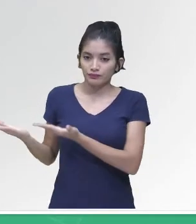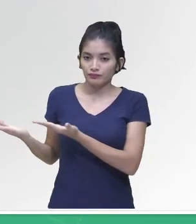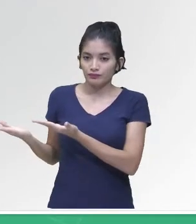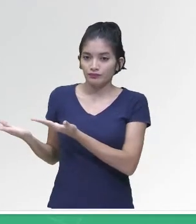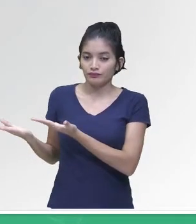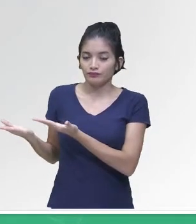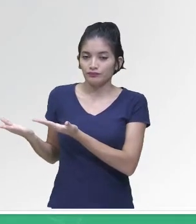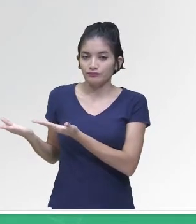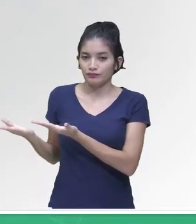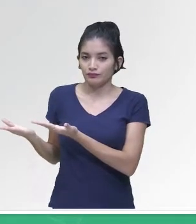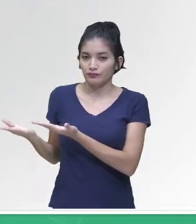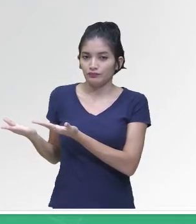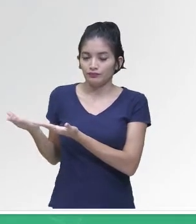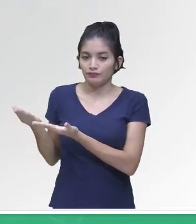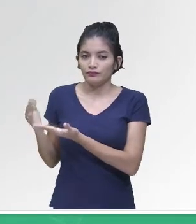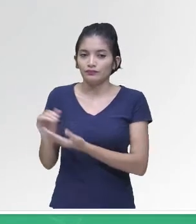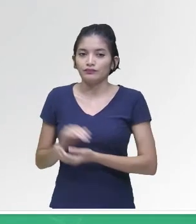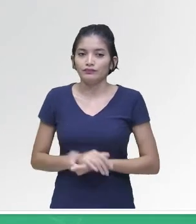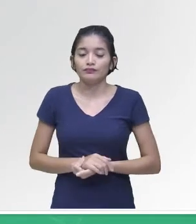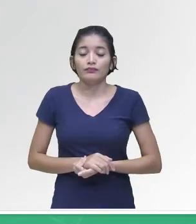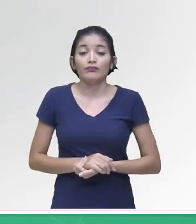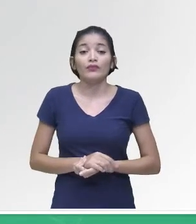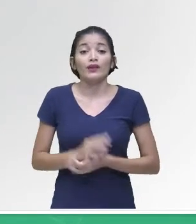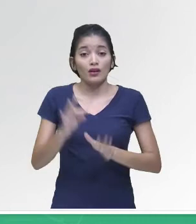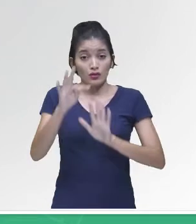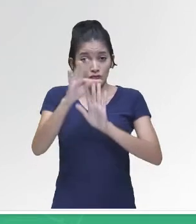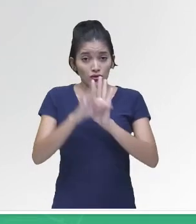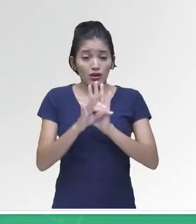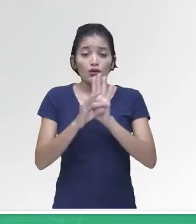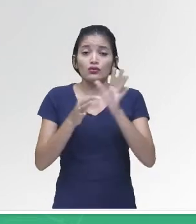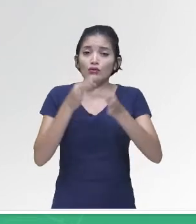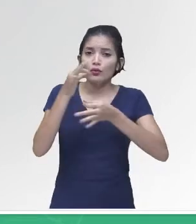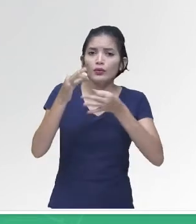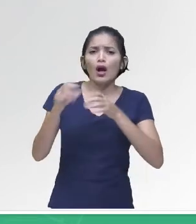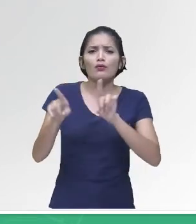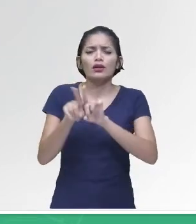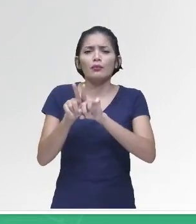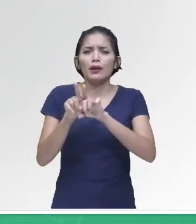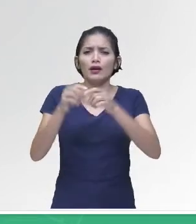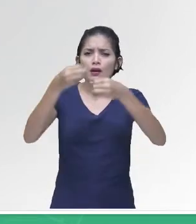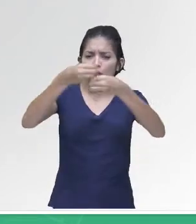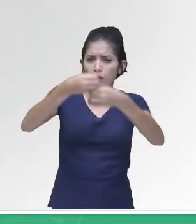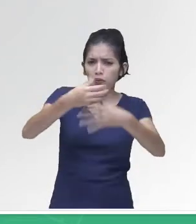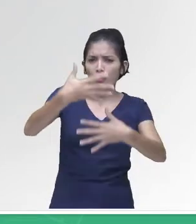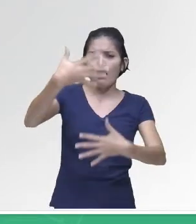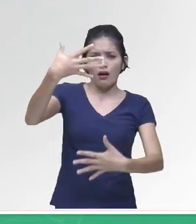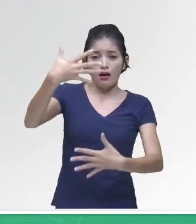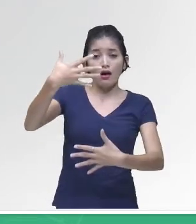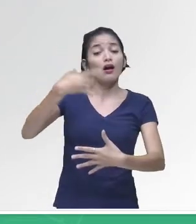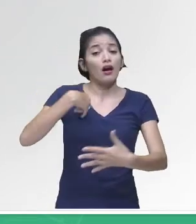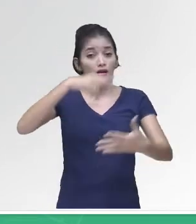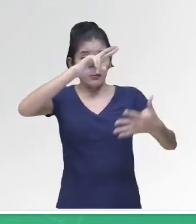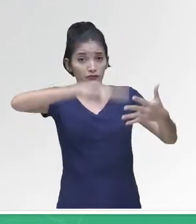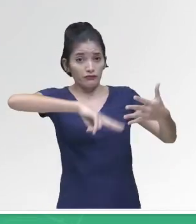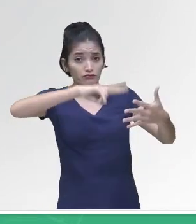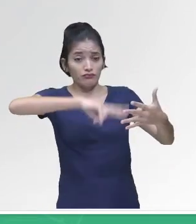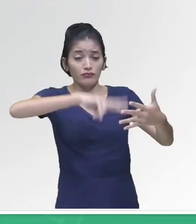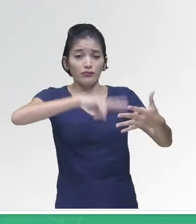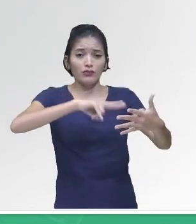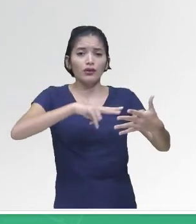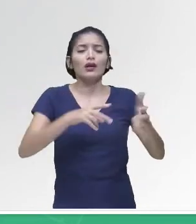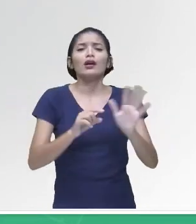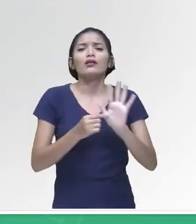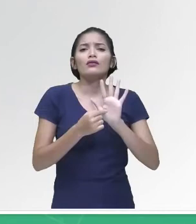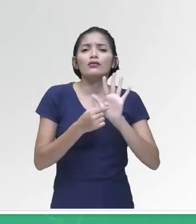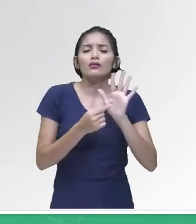Olhem aí. Então, o texto de opinião e a sua estrutura, tá? Então, eu vou lendo o exemplo aqui com vocês,